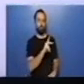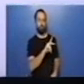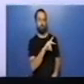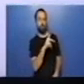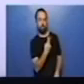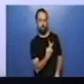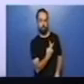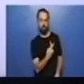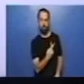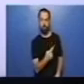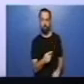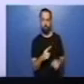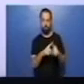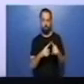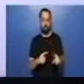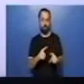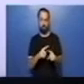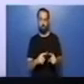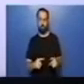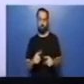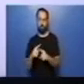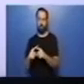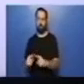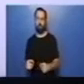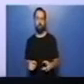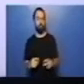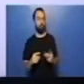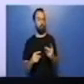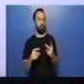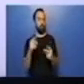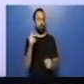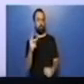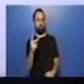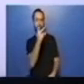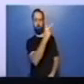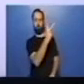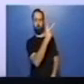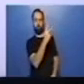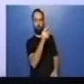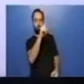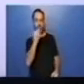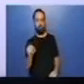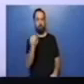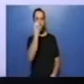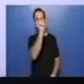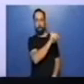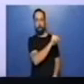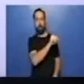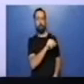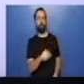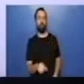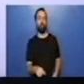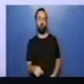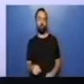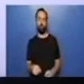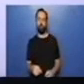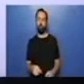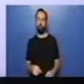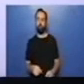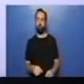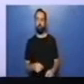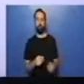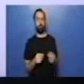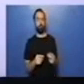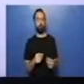Agora eu posso simplificar o expoente com índice. Tiro o 2 da raiz. Vai ficar 2